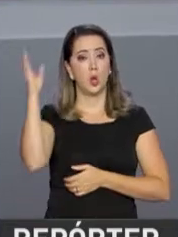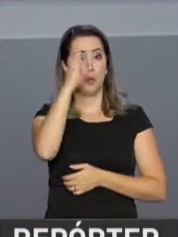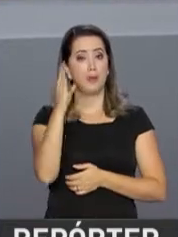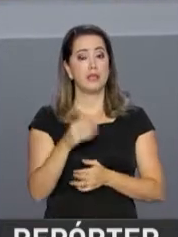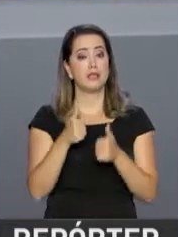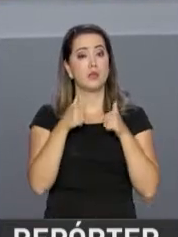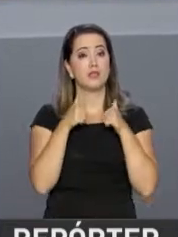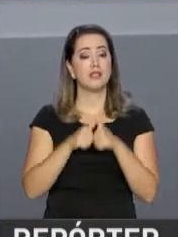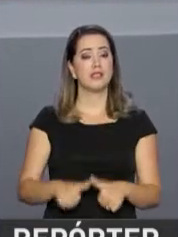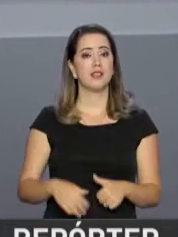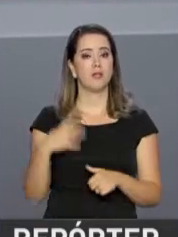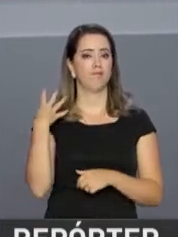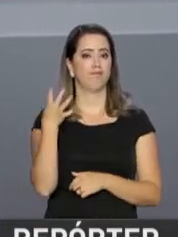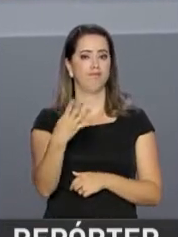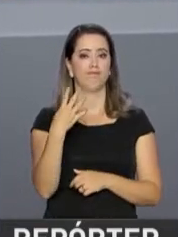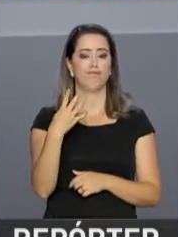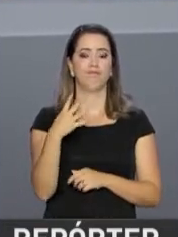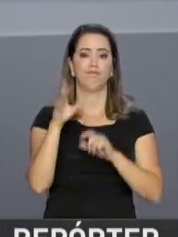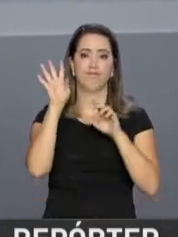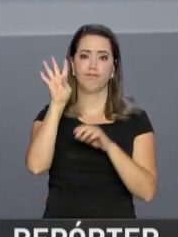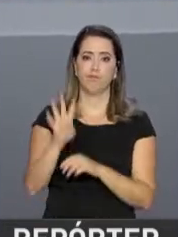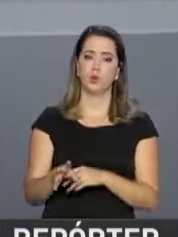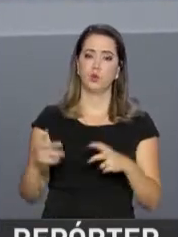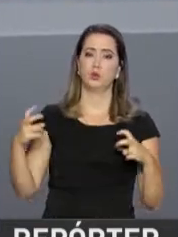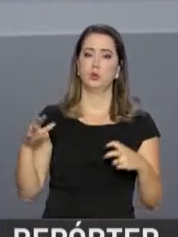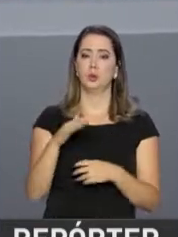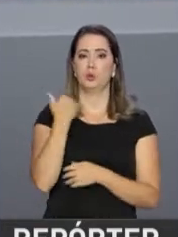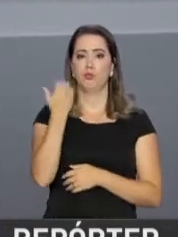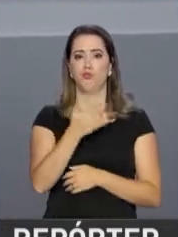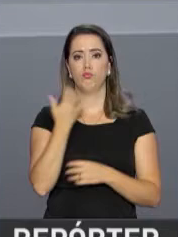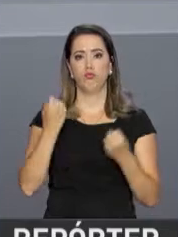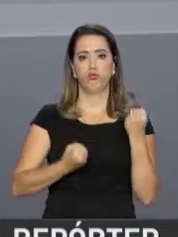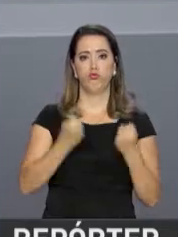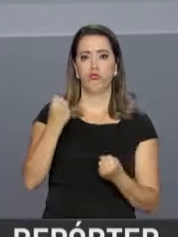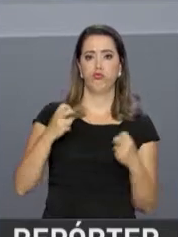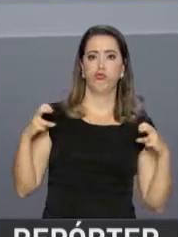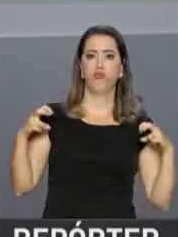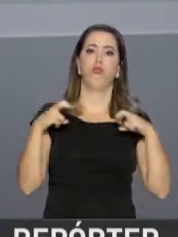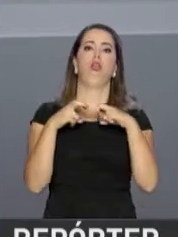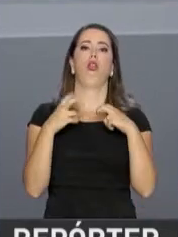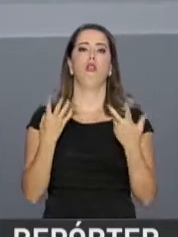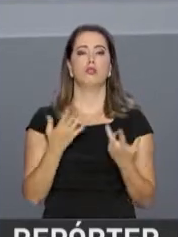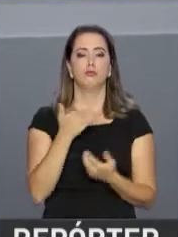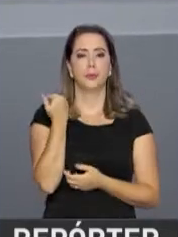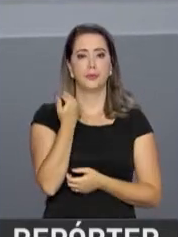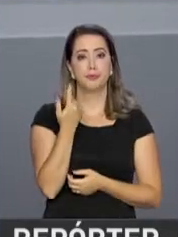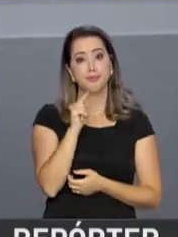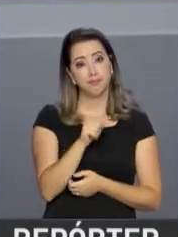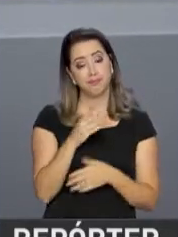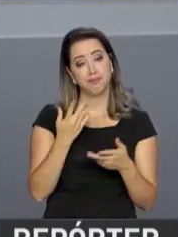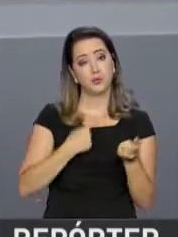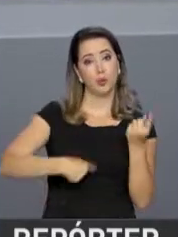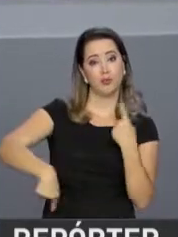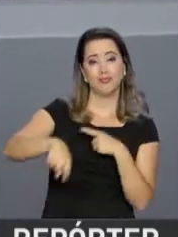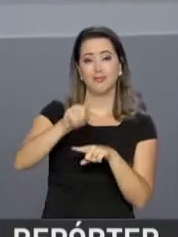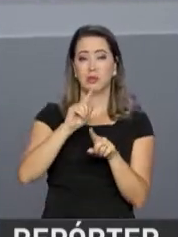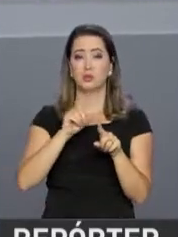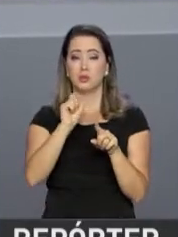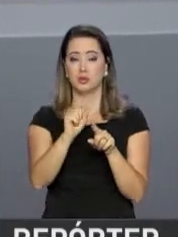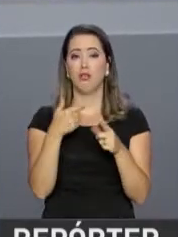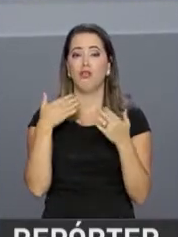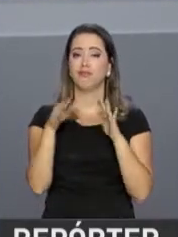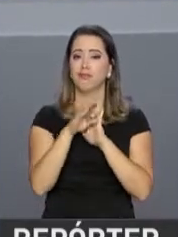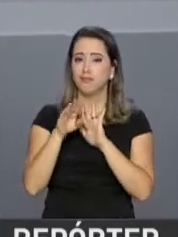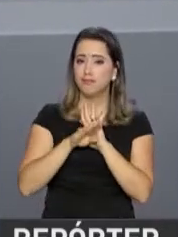posição no ranking de mortes no trânsito no continente americano para reverter esse quadro o plano nacional de redução de mortes e lesões